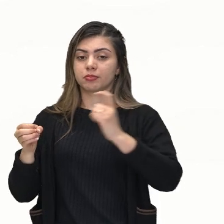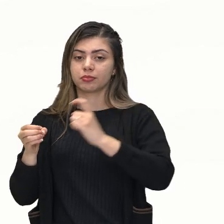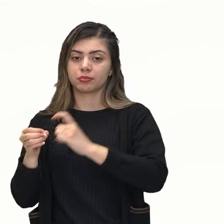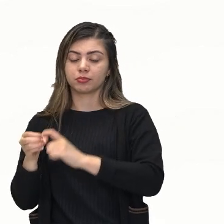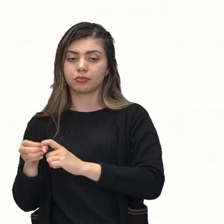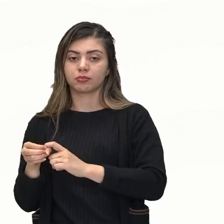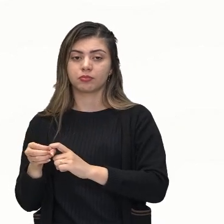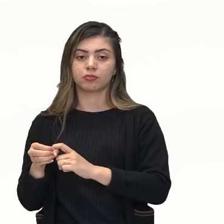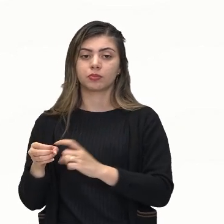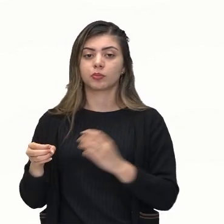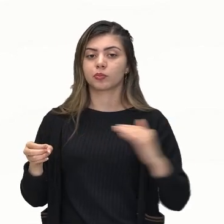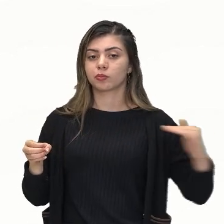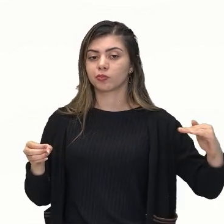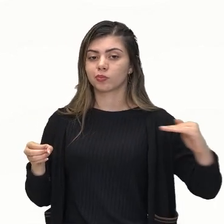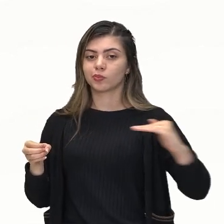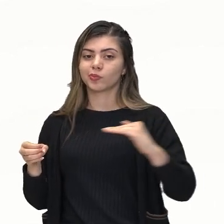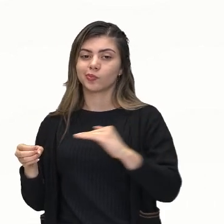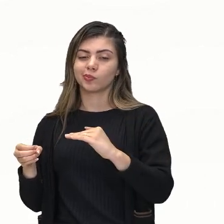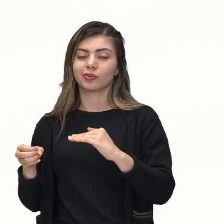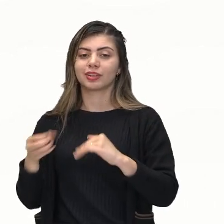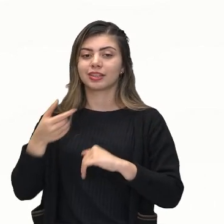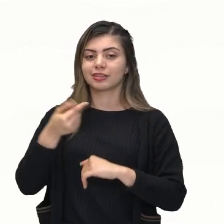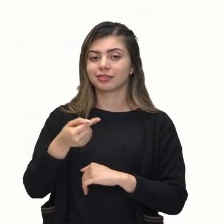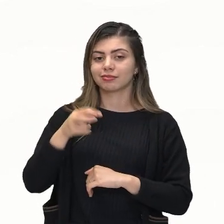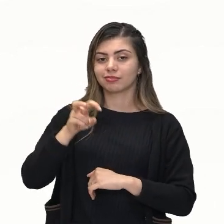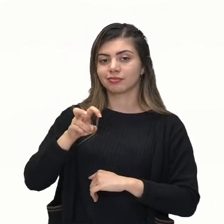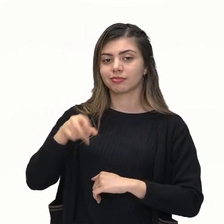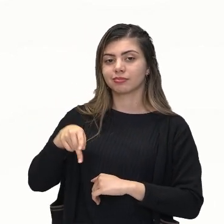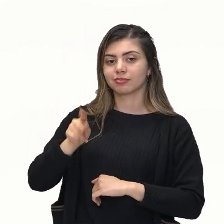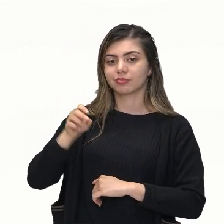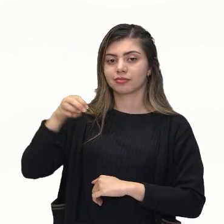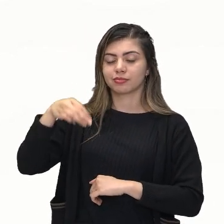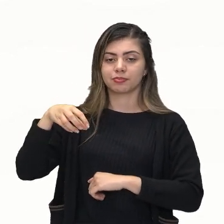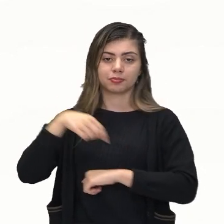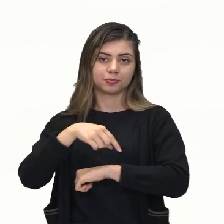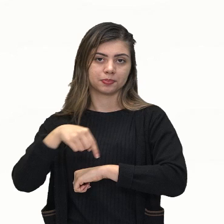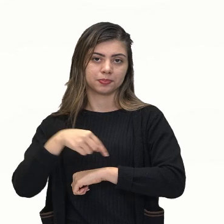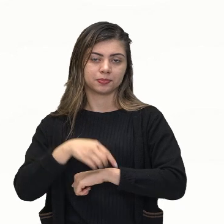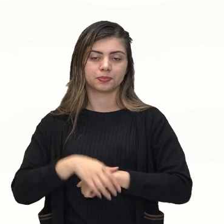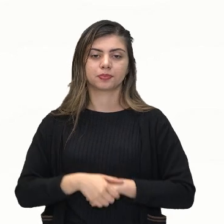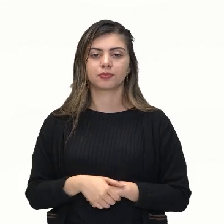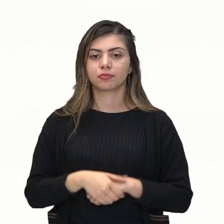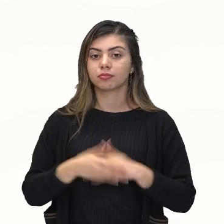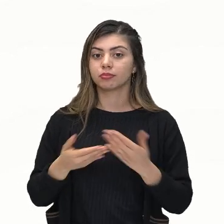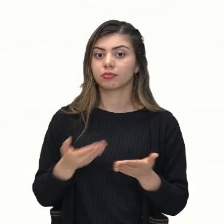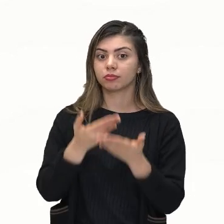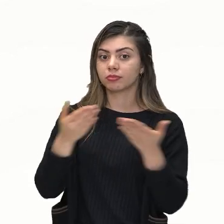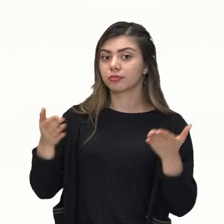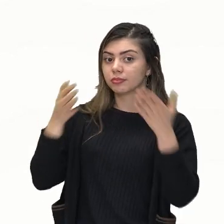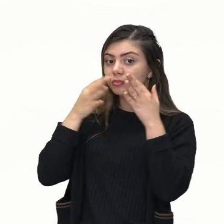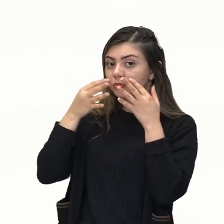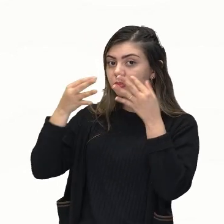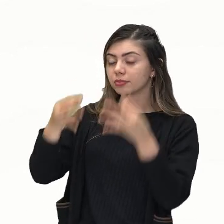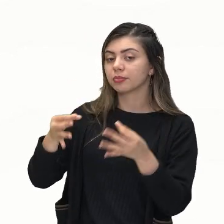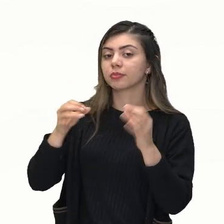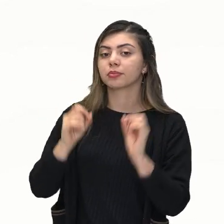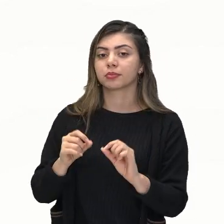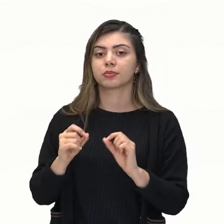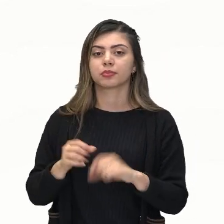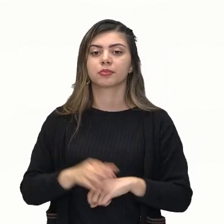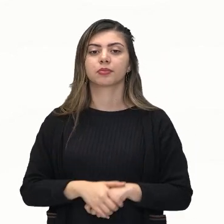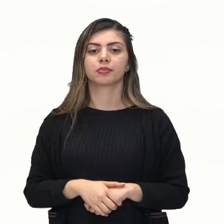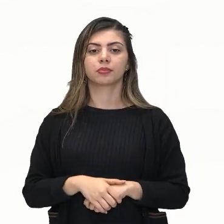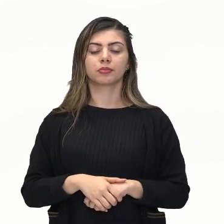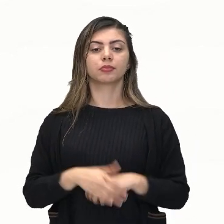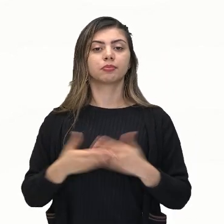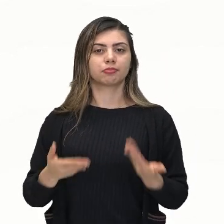velocidade constante de 75 km por hora. Muita atenção quanto à colocação